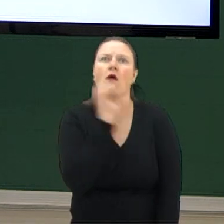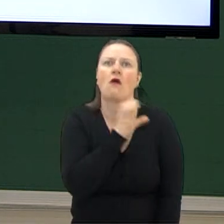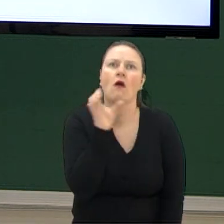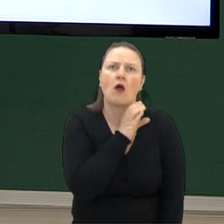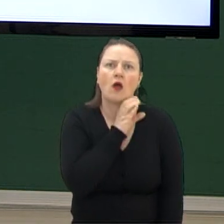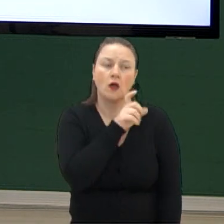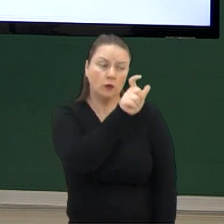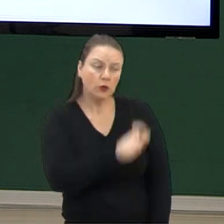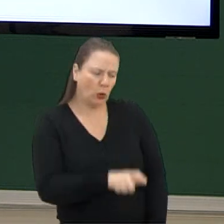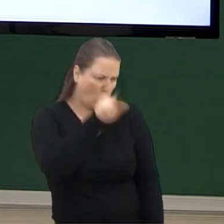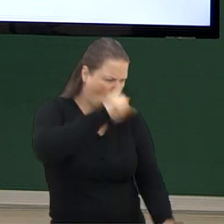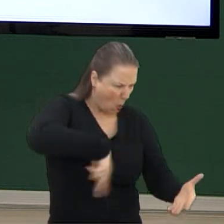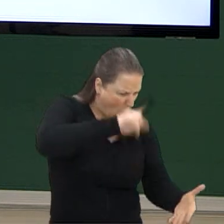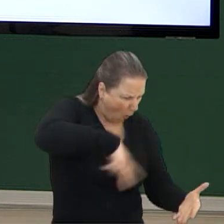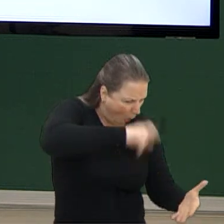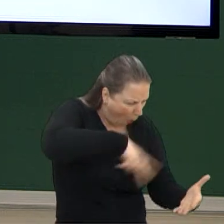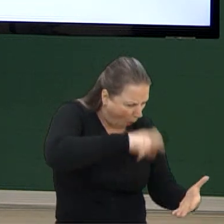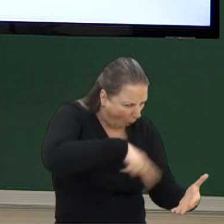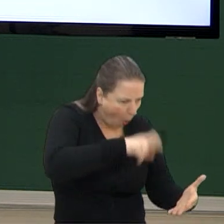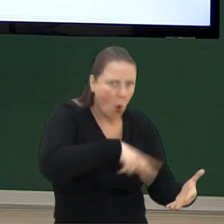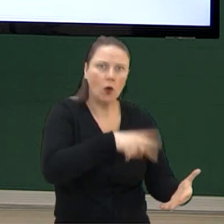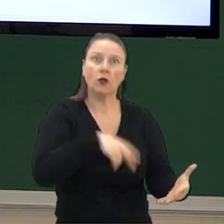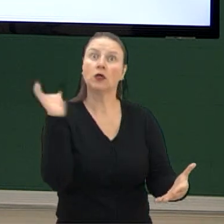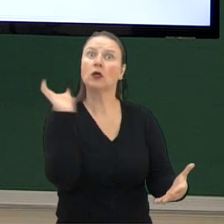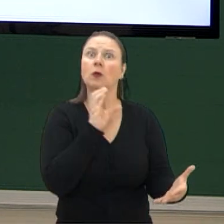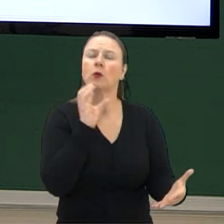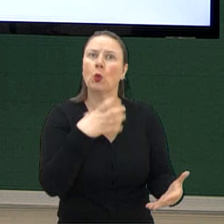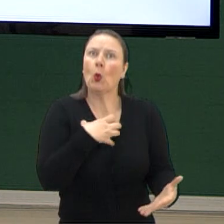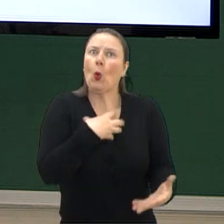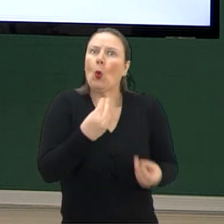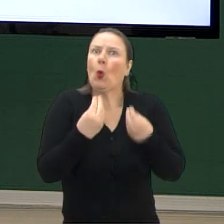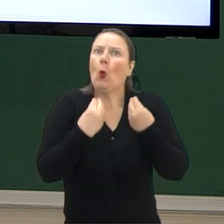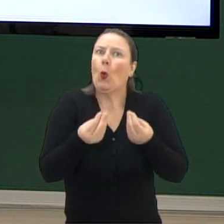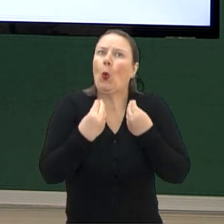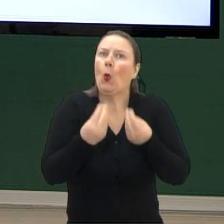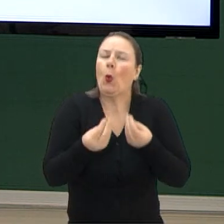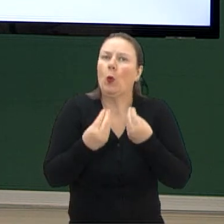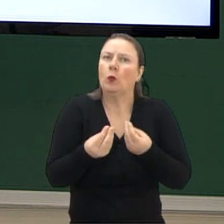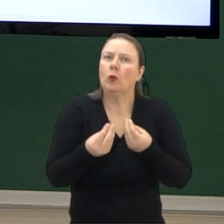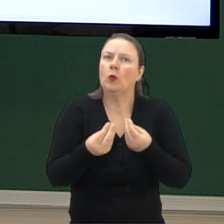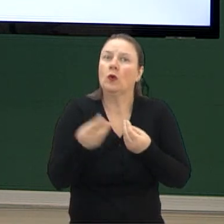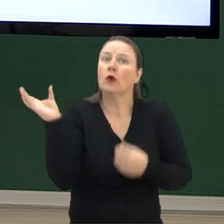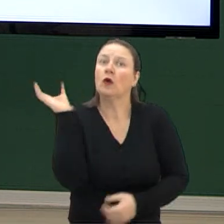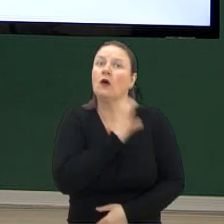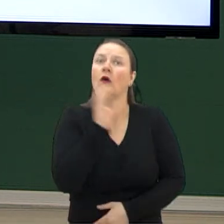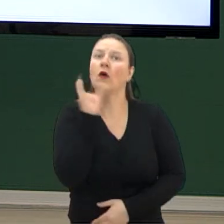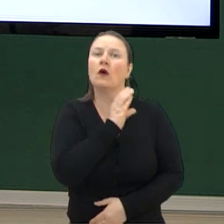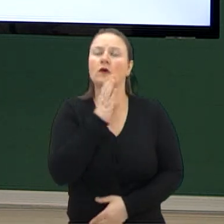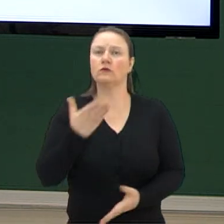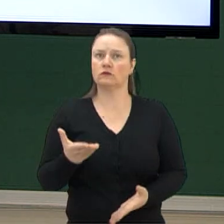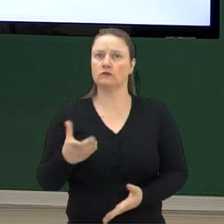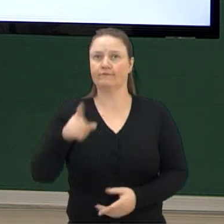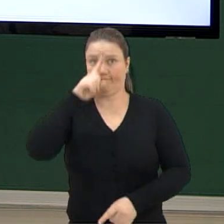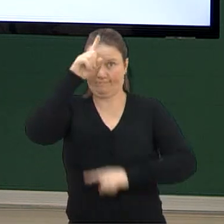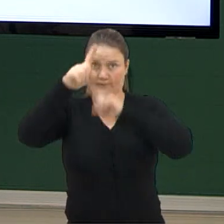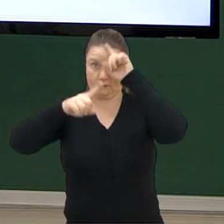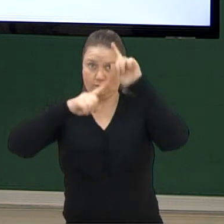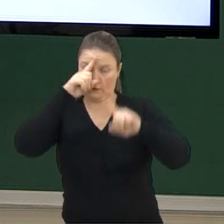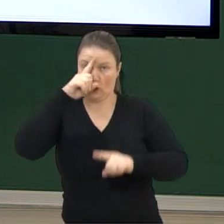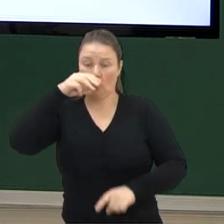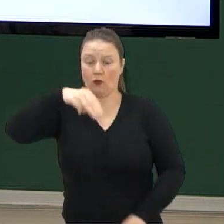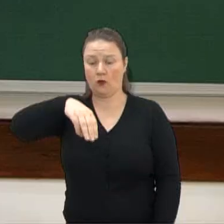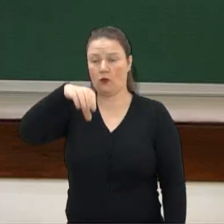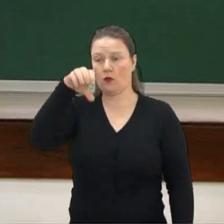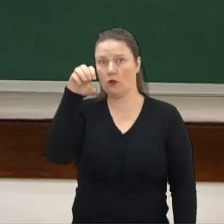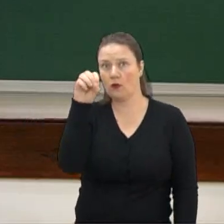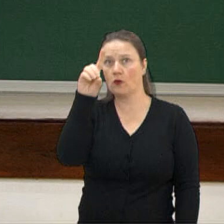lê? Ela lê rapidamente. De que forma que ela lê? Ela lê rapidamente. Eu tenho a ideia de